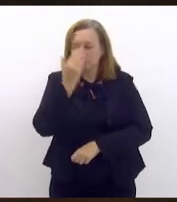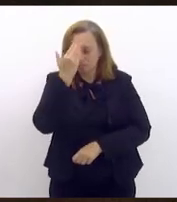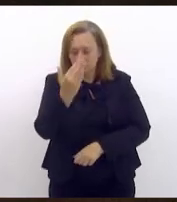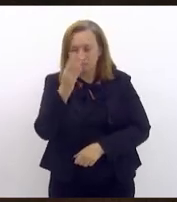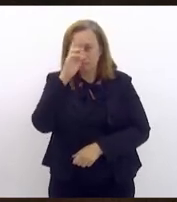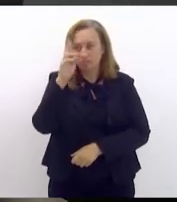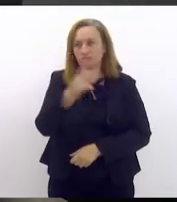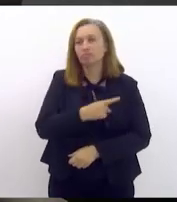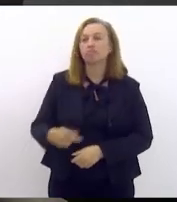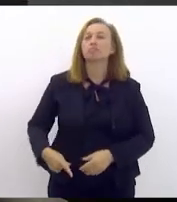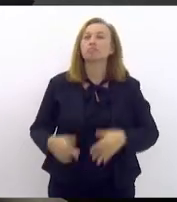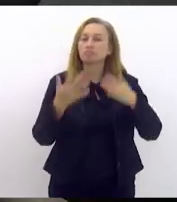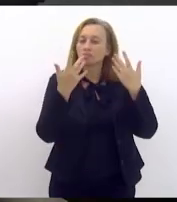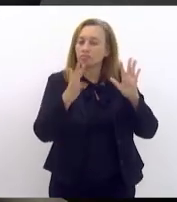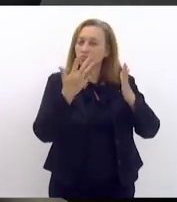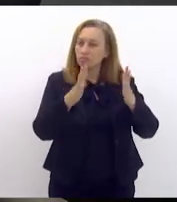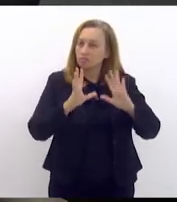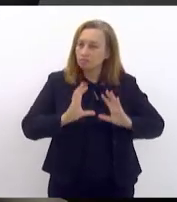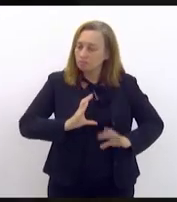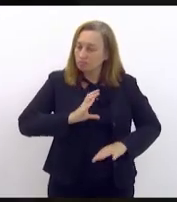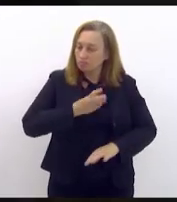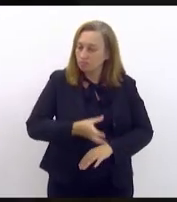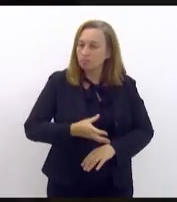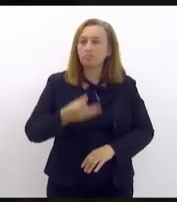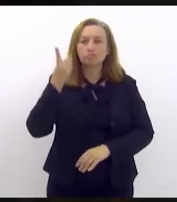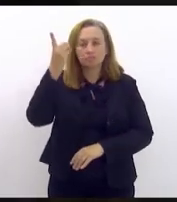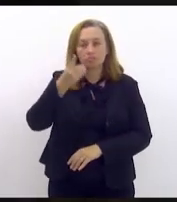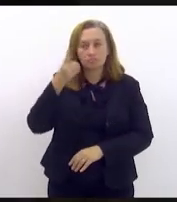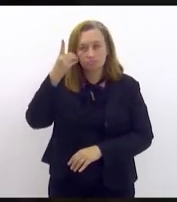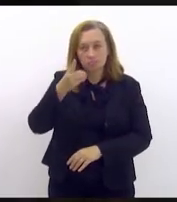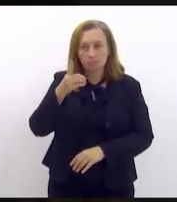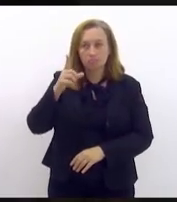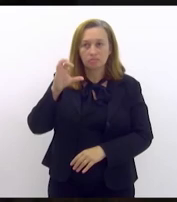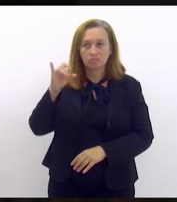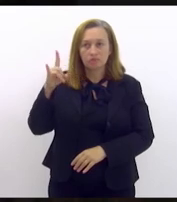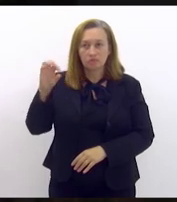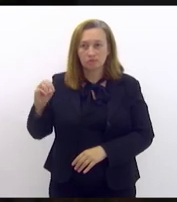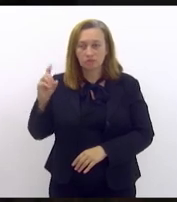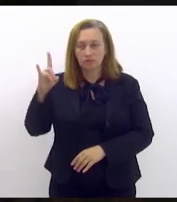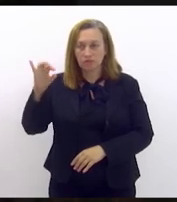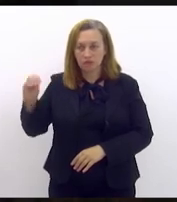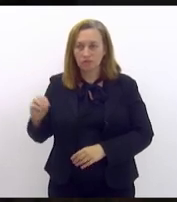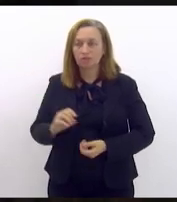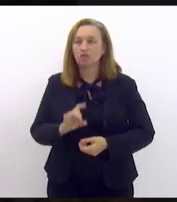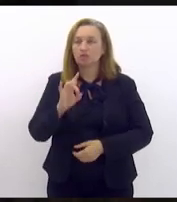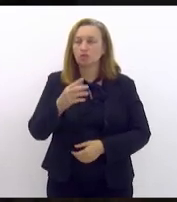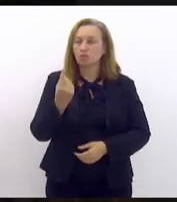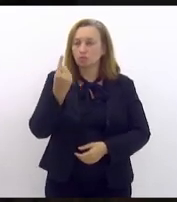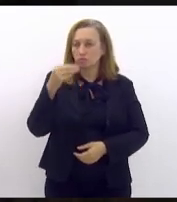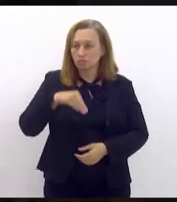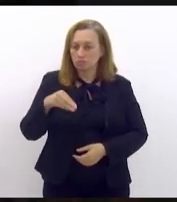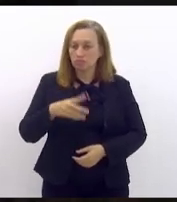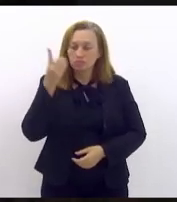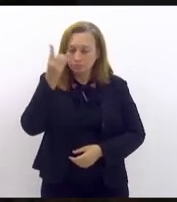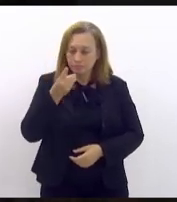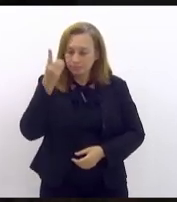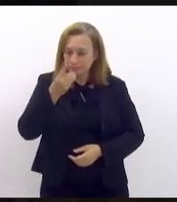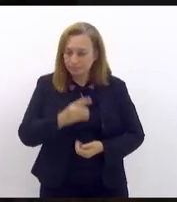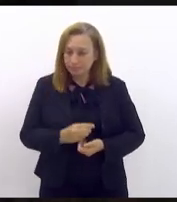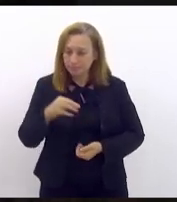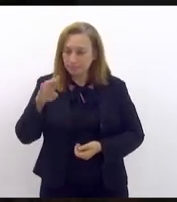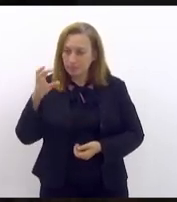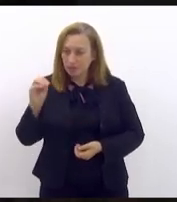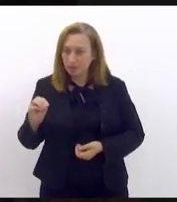Obrigado, presidente. Parabéns pela atitude, obrigado. Deputado Cláudio Caiado. Só um minutinho, deputado